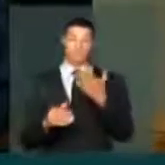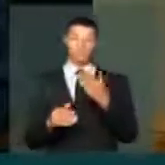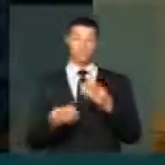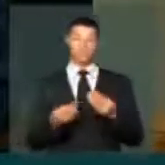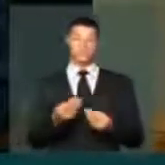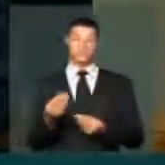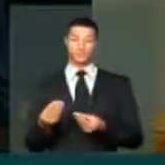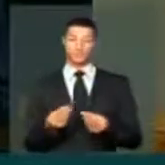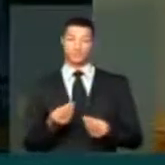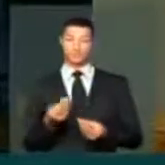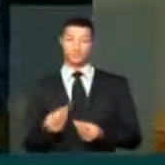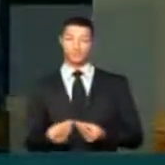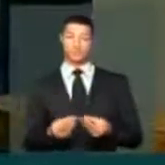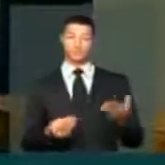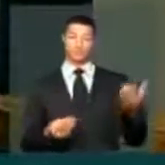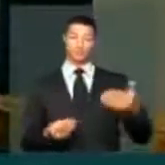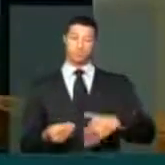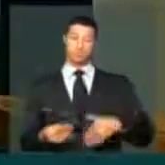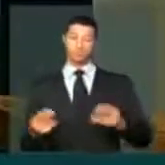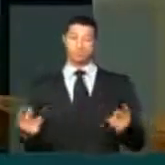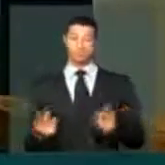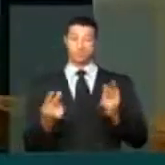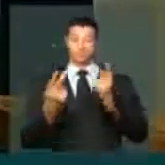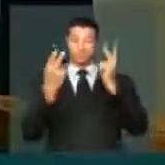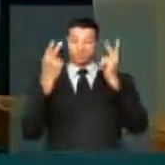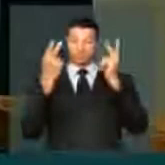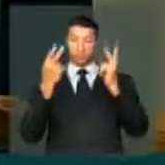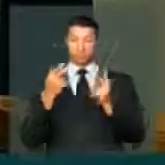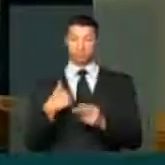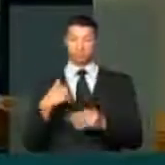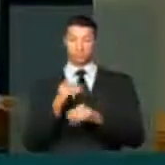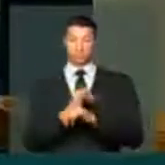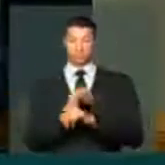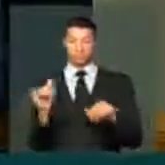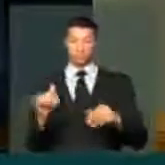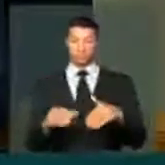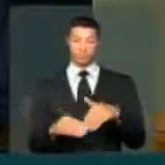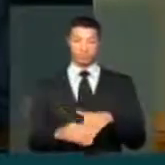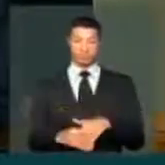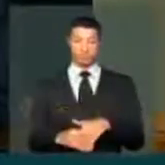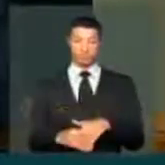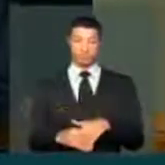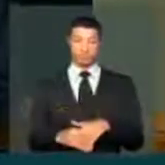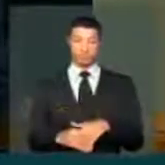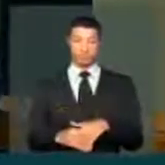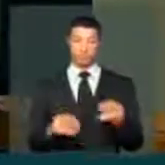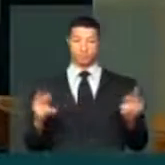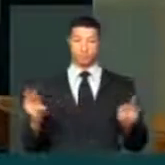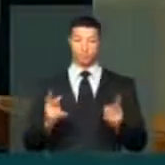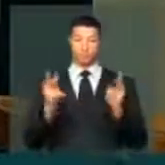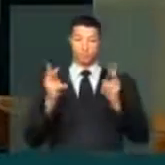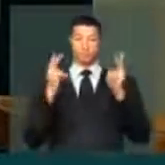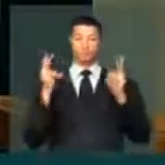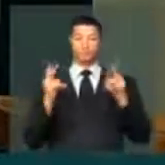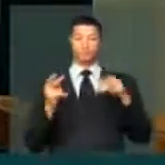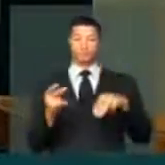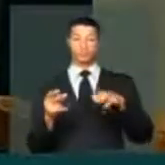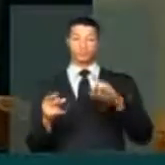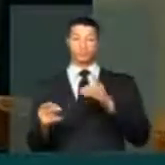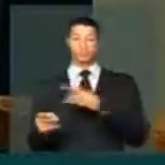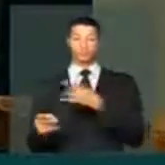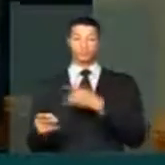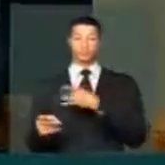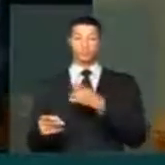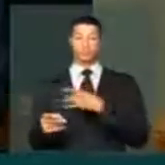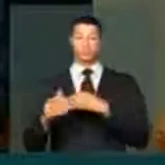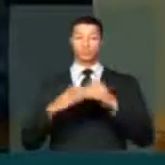como veio esta vitória. Eu diria que esta eleição foi a vitória do medo